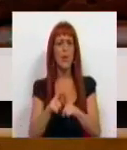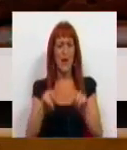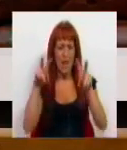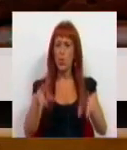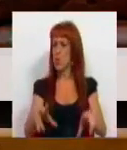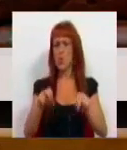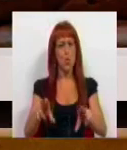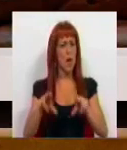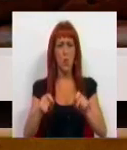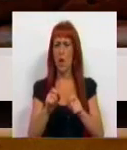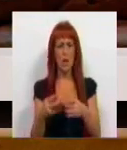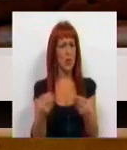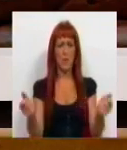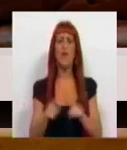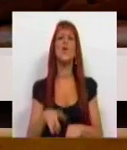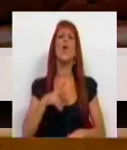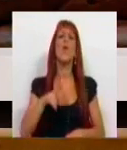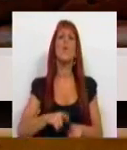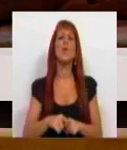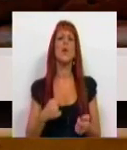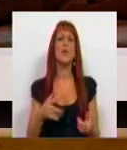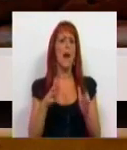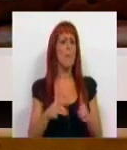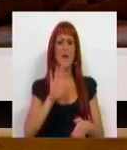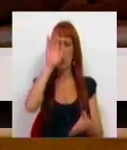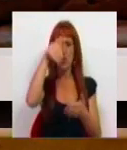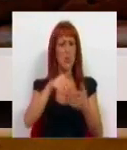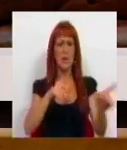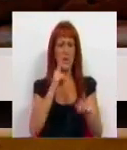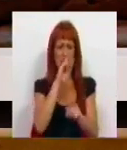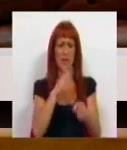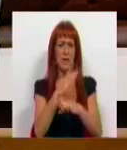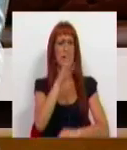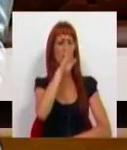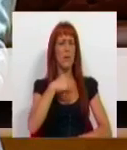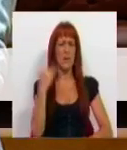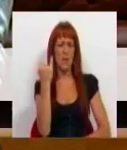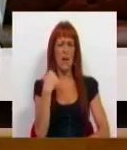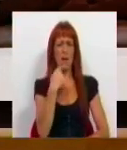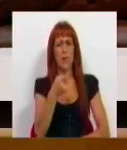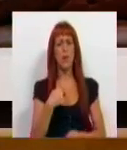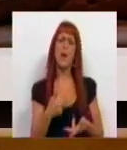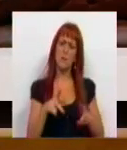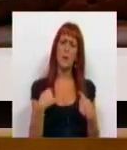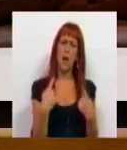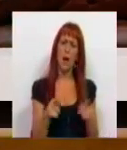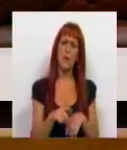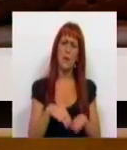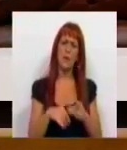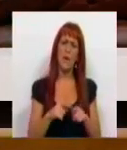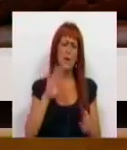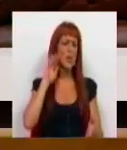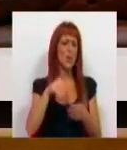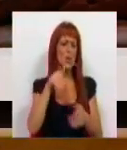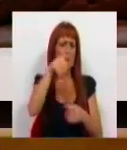assunto nunca será resolvido. Portugal não será parte da solução se mantiver a atitude hipócrita de dizer que está disponível para ser parte da